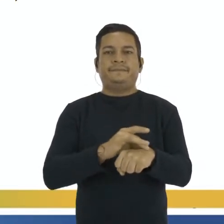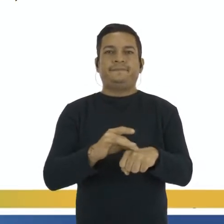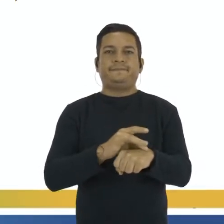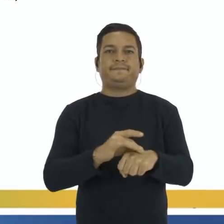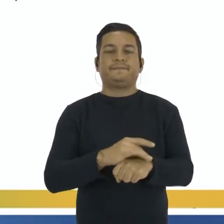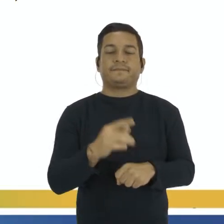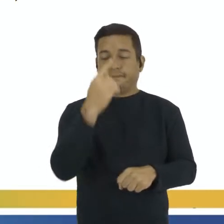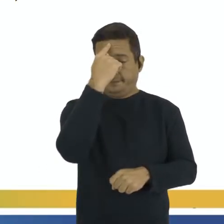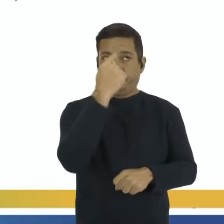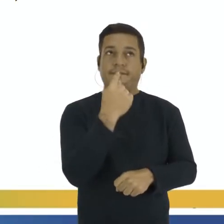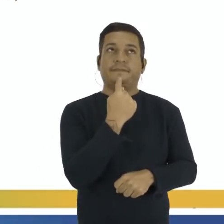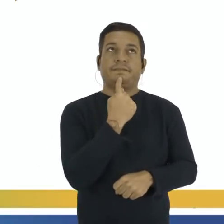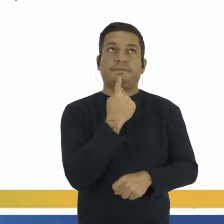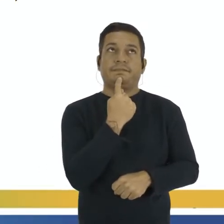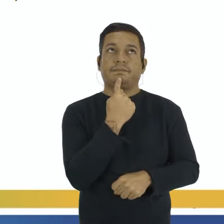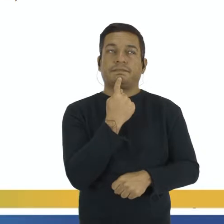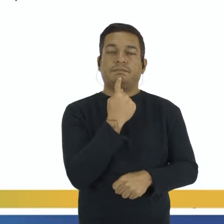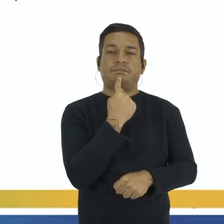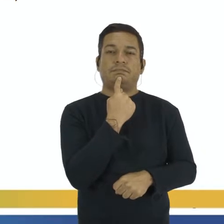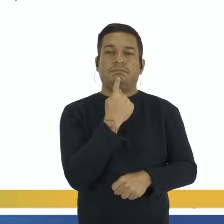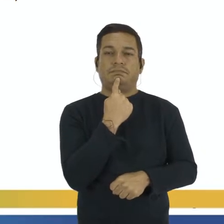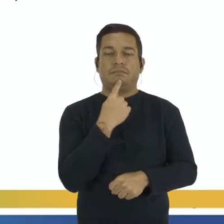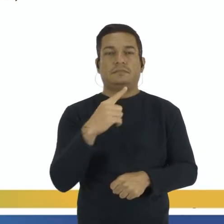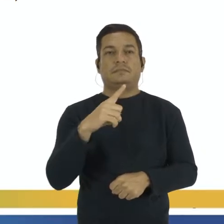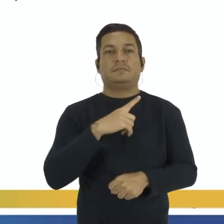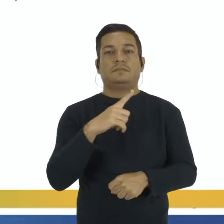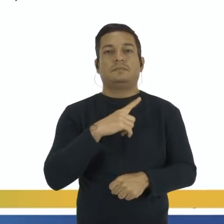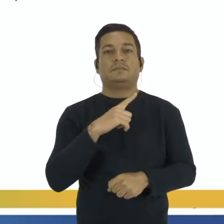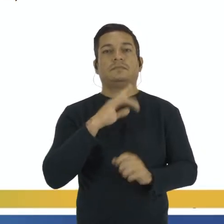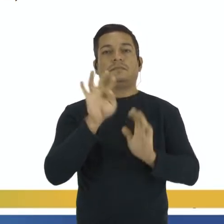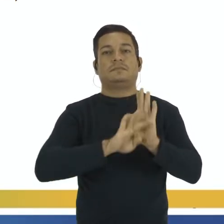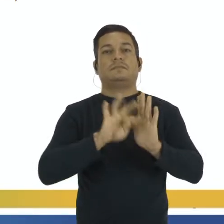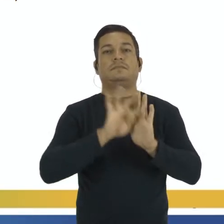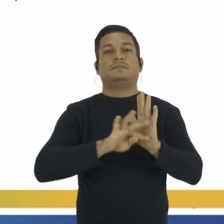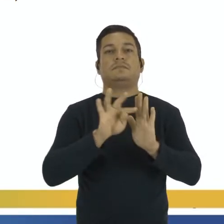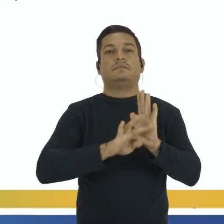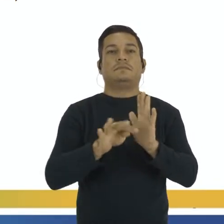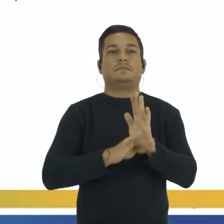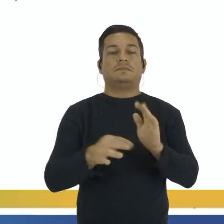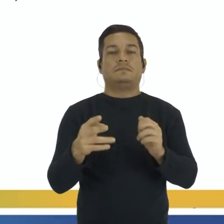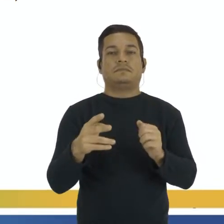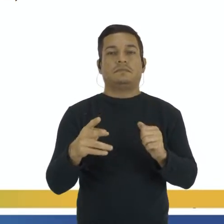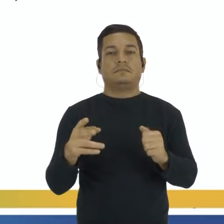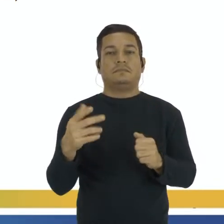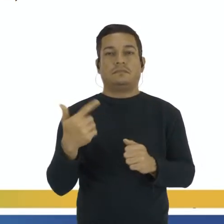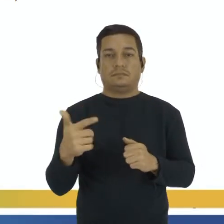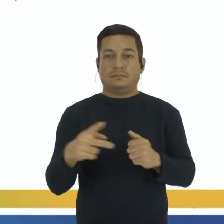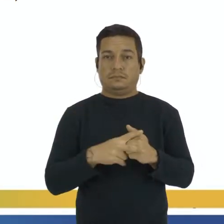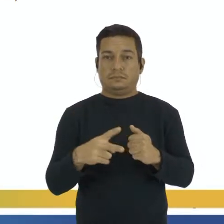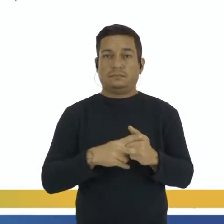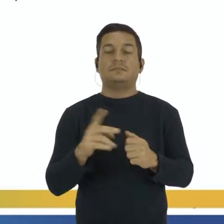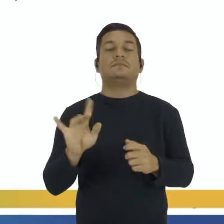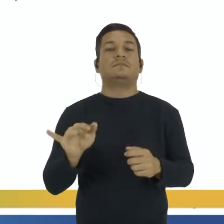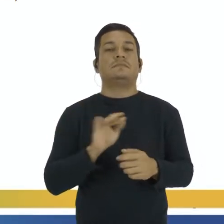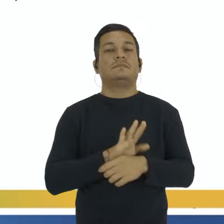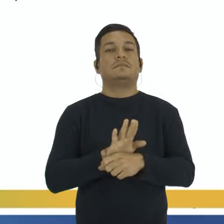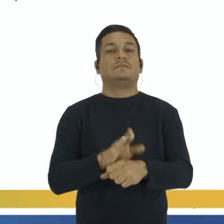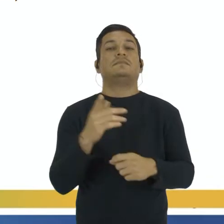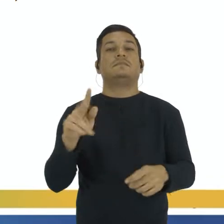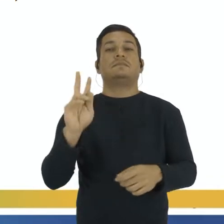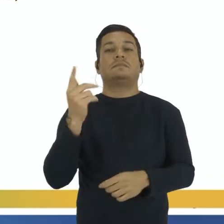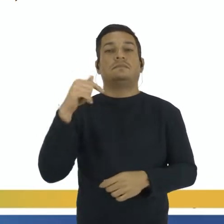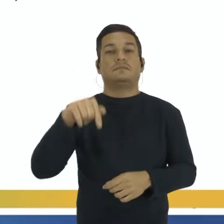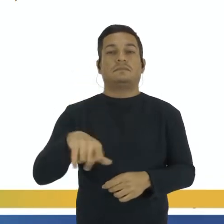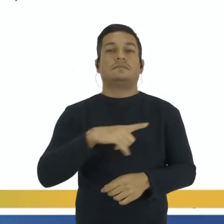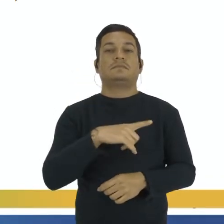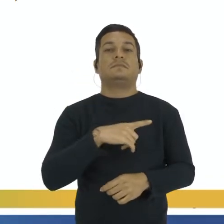própria imagem, né, que constitui lá o texto não verbal, vai contribuir muito. A HQ,